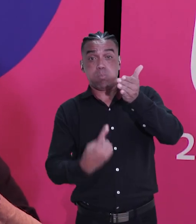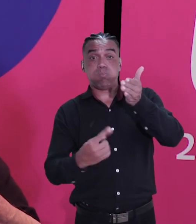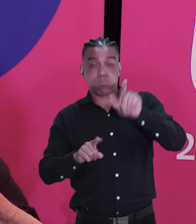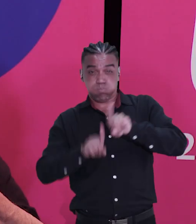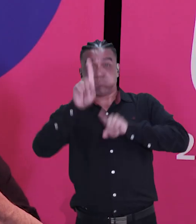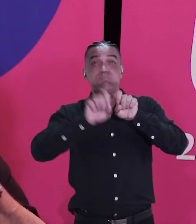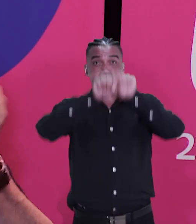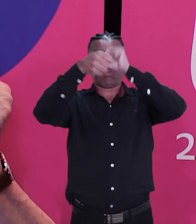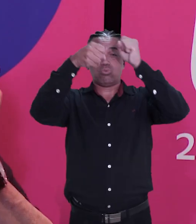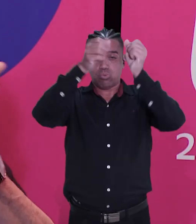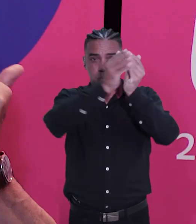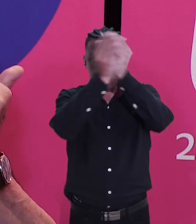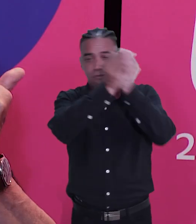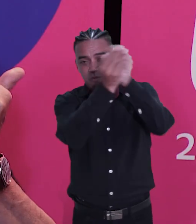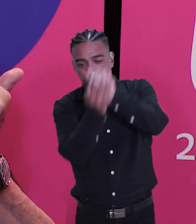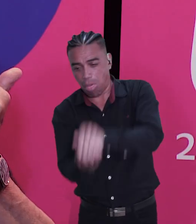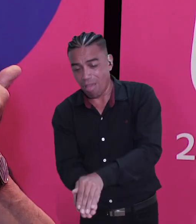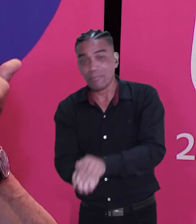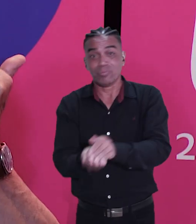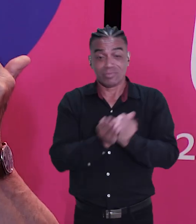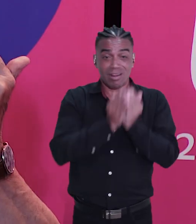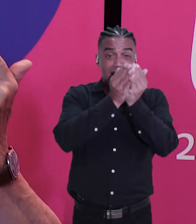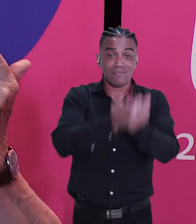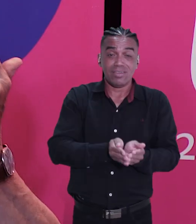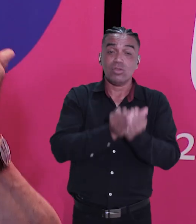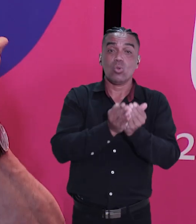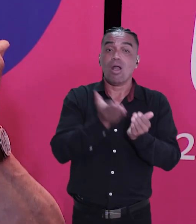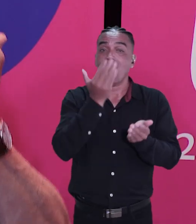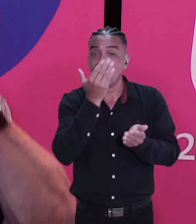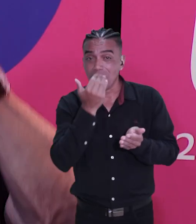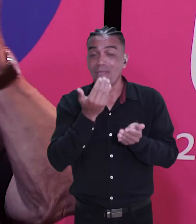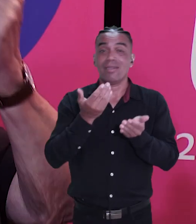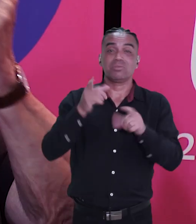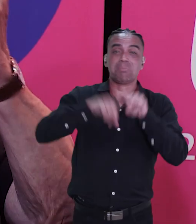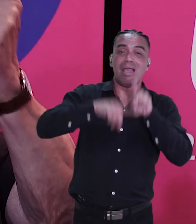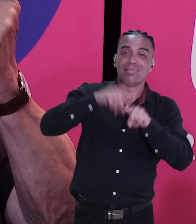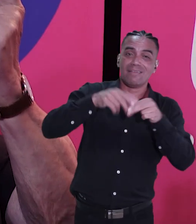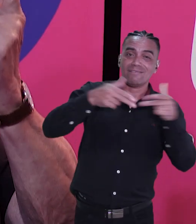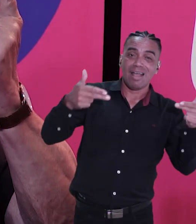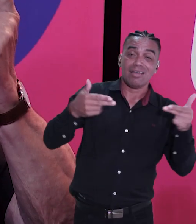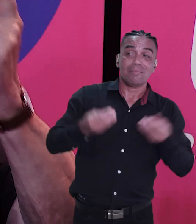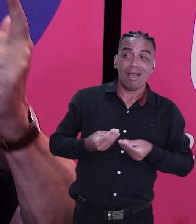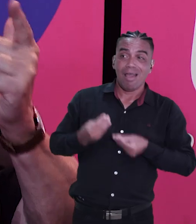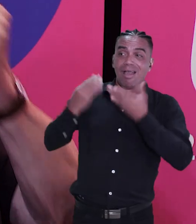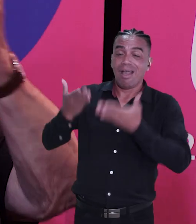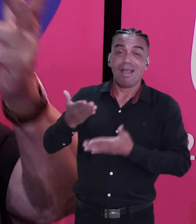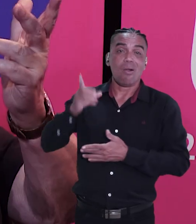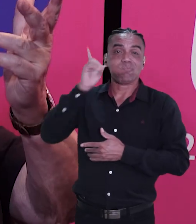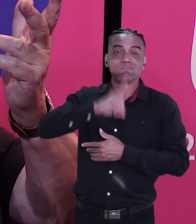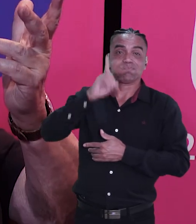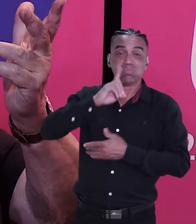Por quê? Porque esses navios saíam daqui carregados de alimentos e matéria-prima para a Europa e para os Estados Unidos, ou seja,